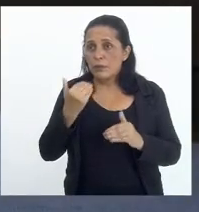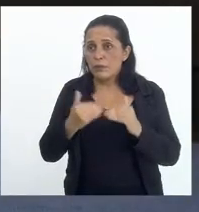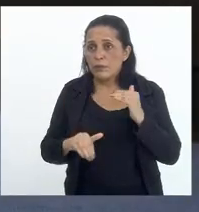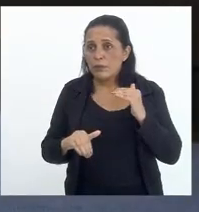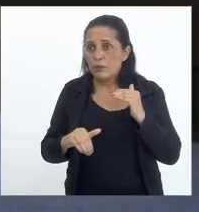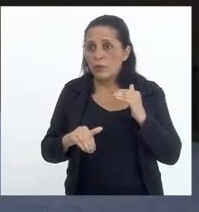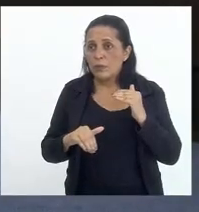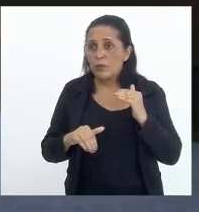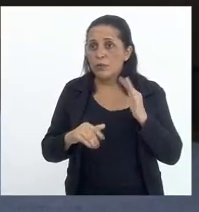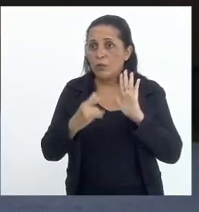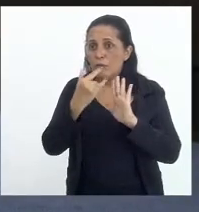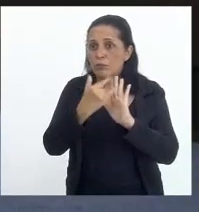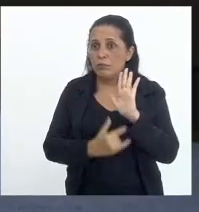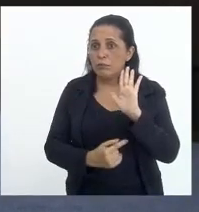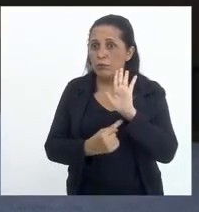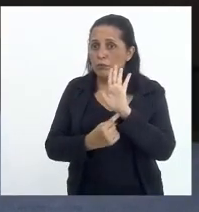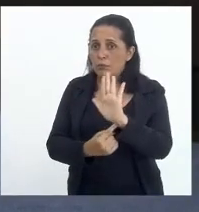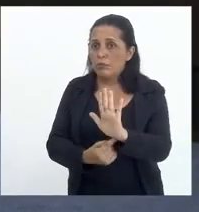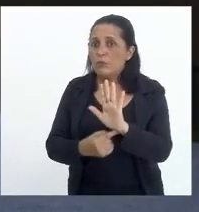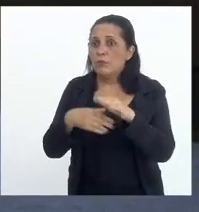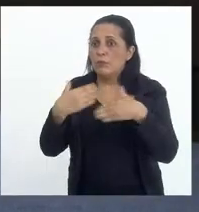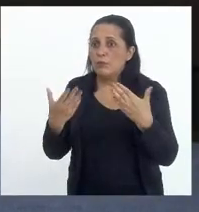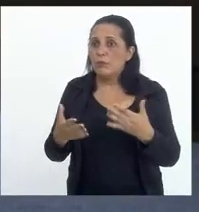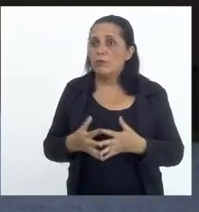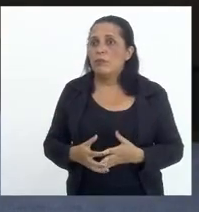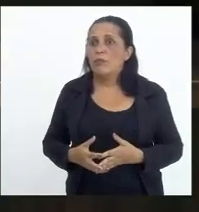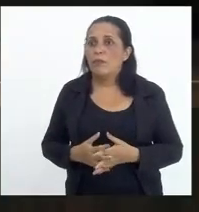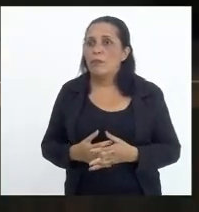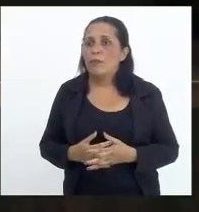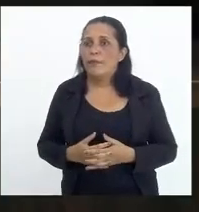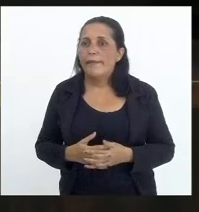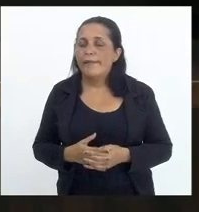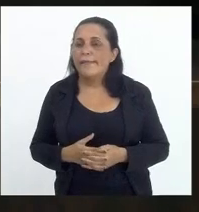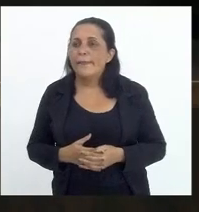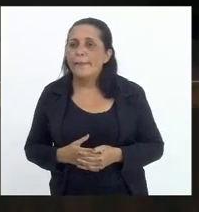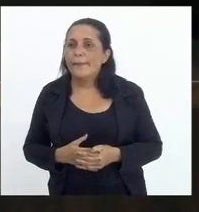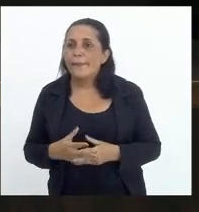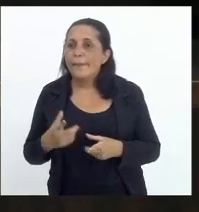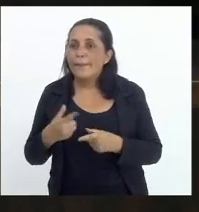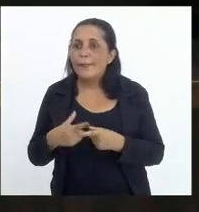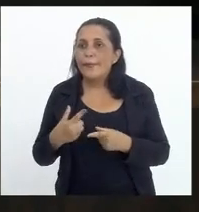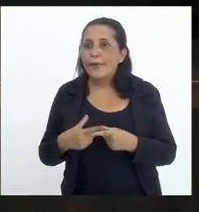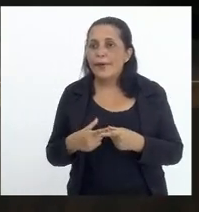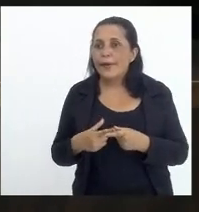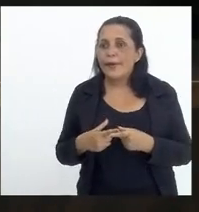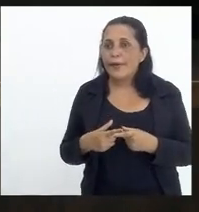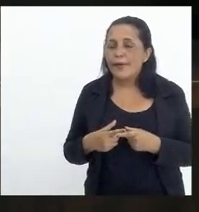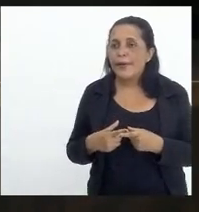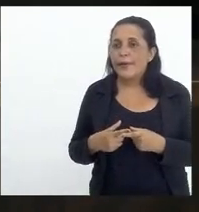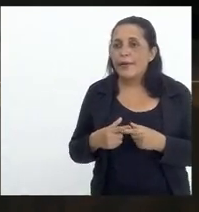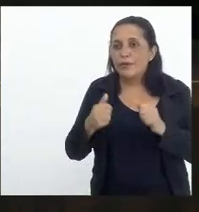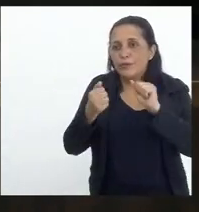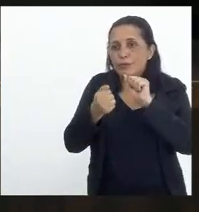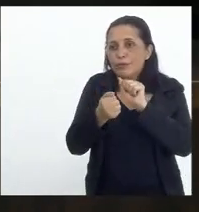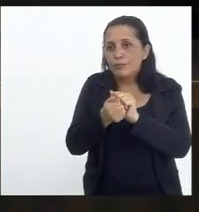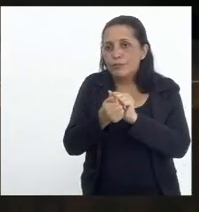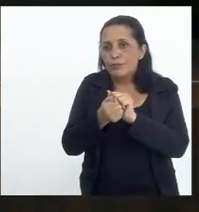Falta de parecer. Não, perdão. Perdão. É porque eu estou aqui com o nosso Nicola